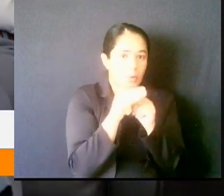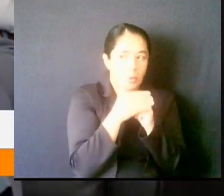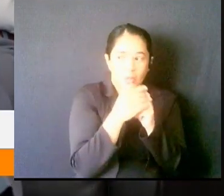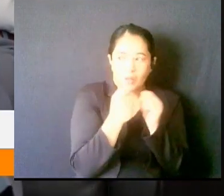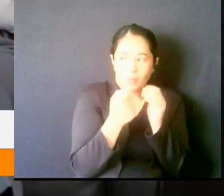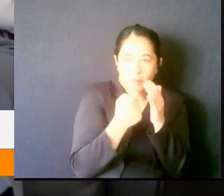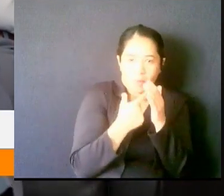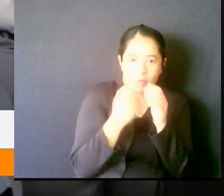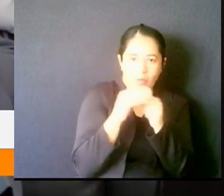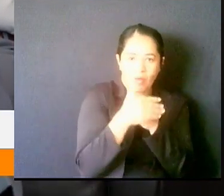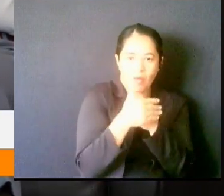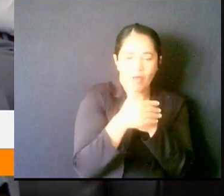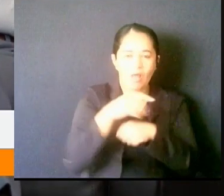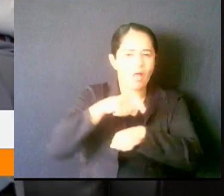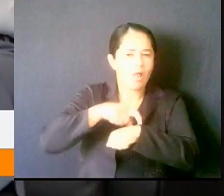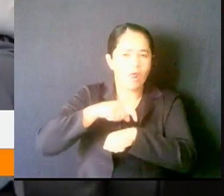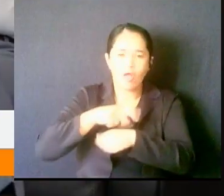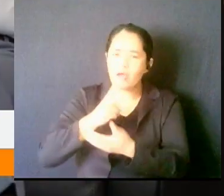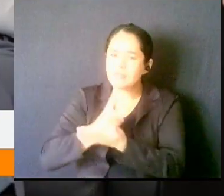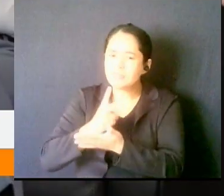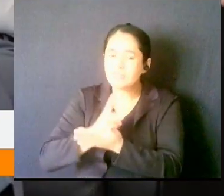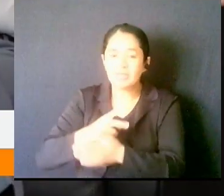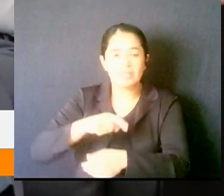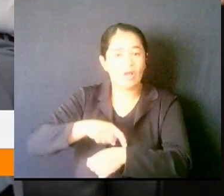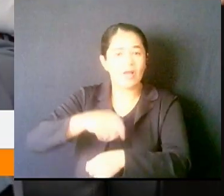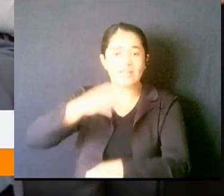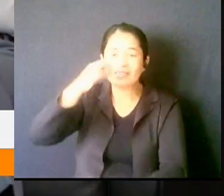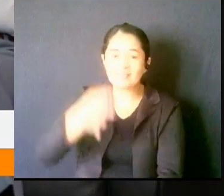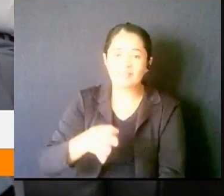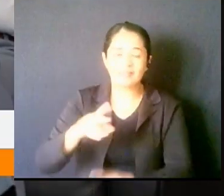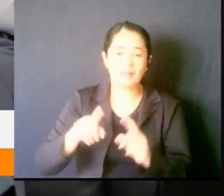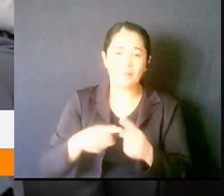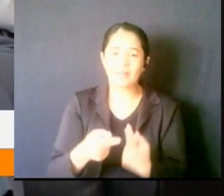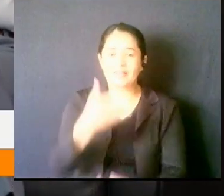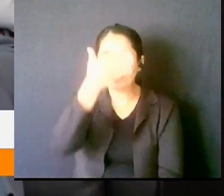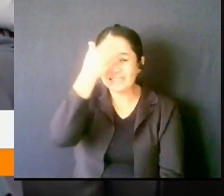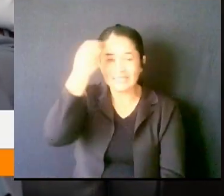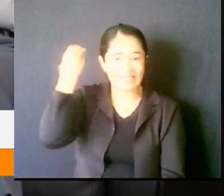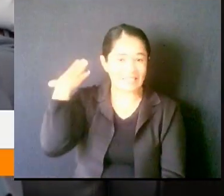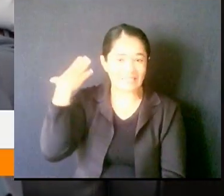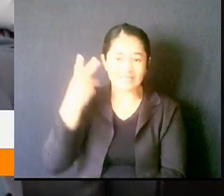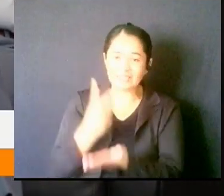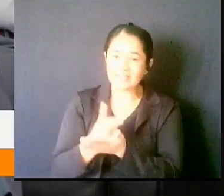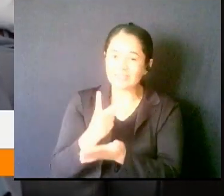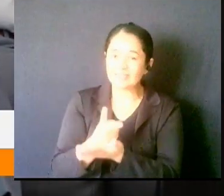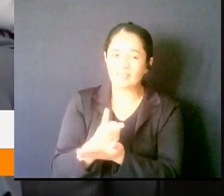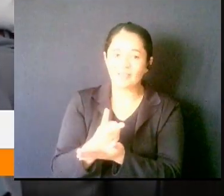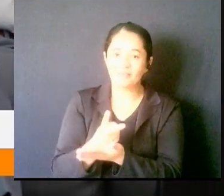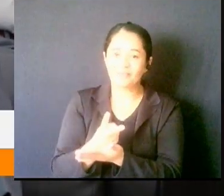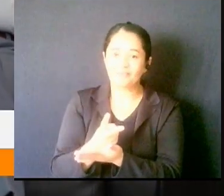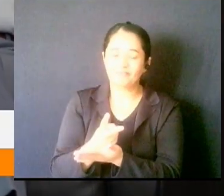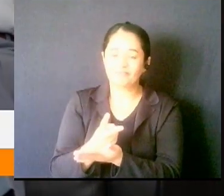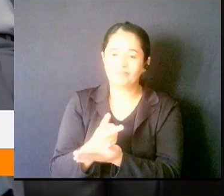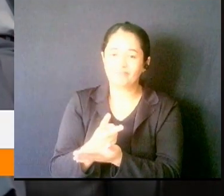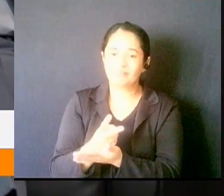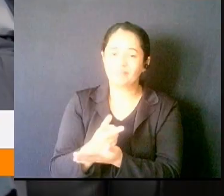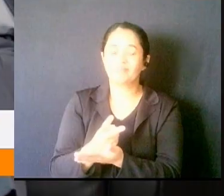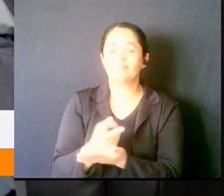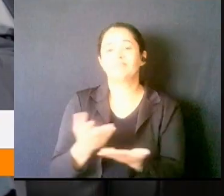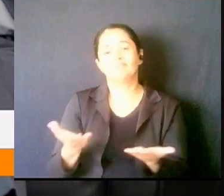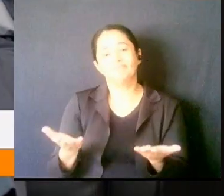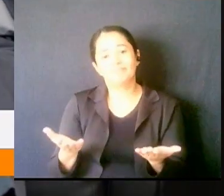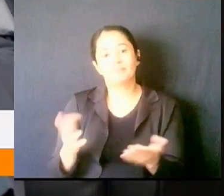horário, que adolescente esquece com frequência, a chance de falha é muito grande. Então, a gente,